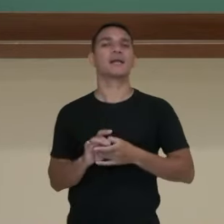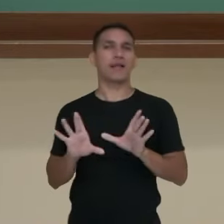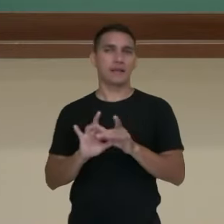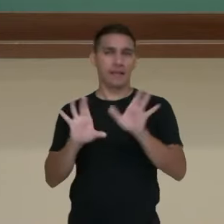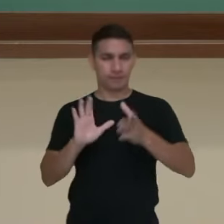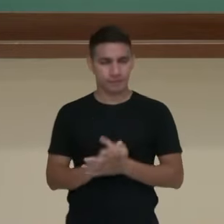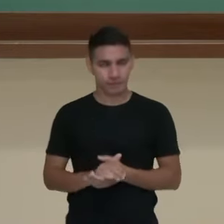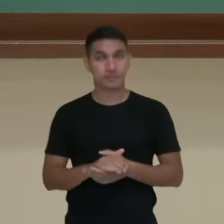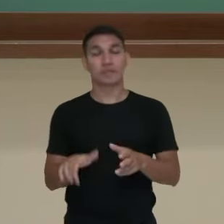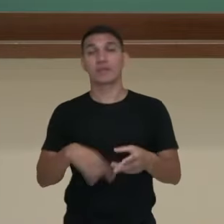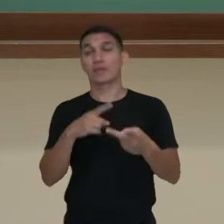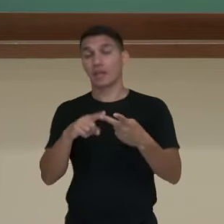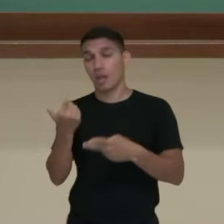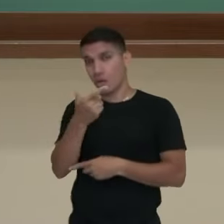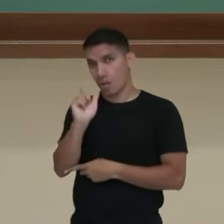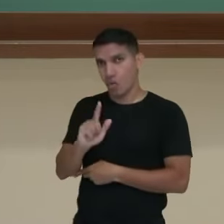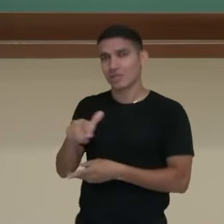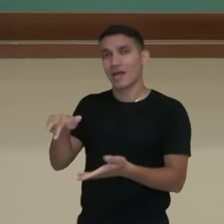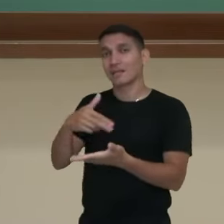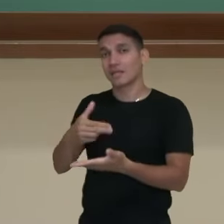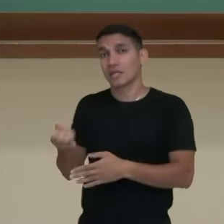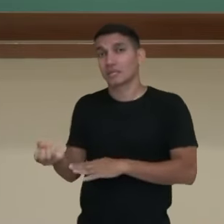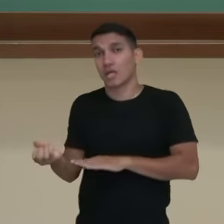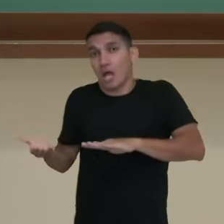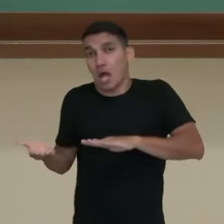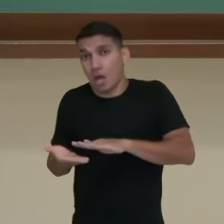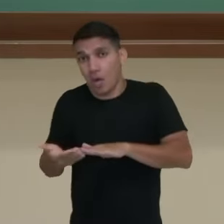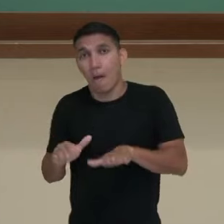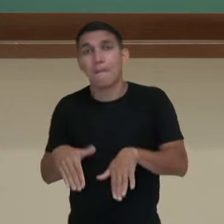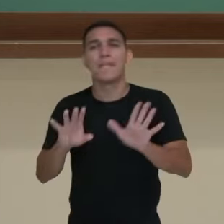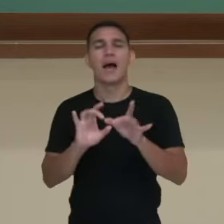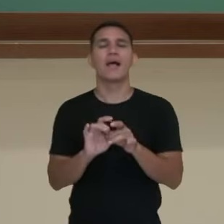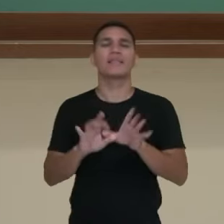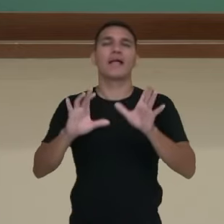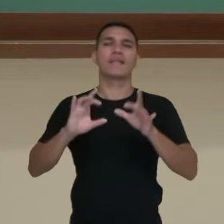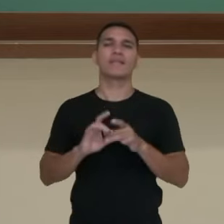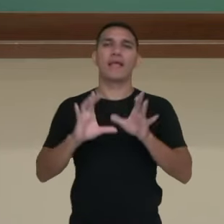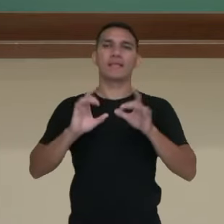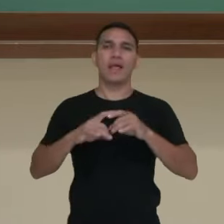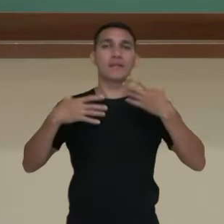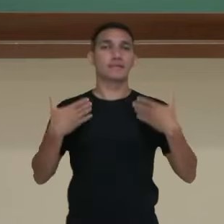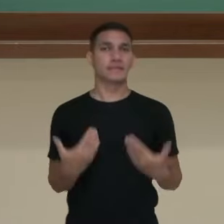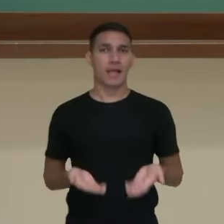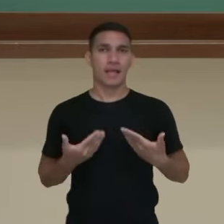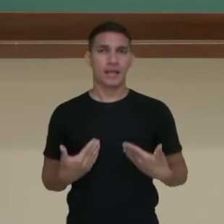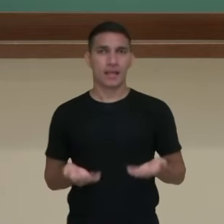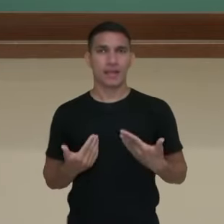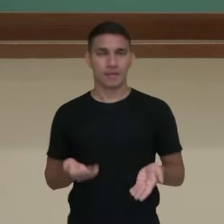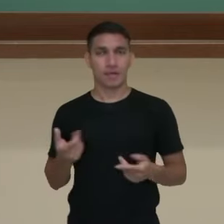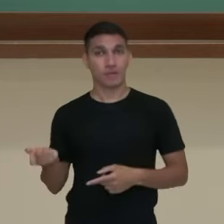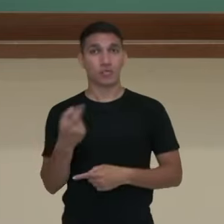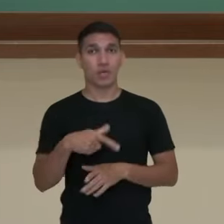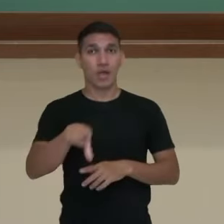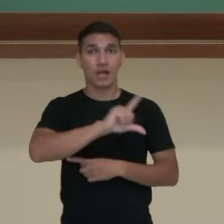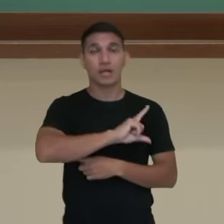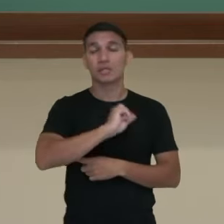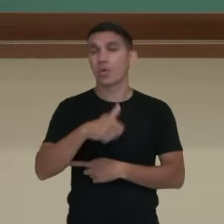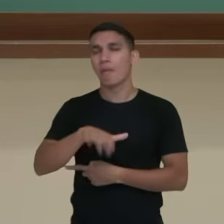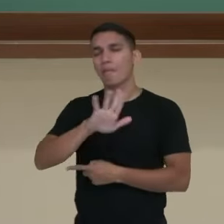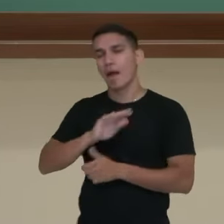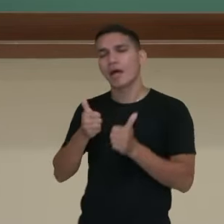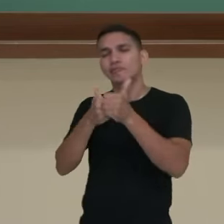dança contemporânea, então, ela é mais livre ainda, mais solta. ela está mais comprometida